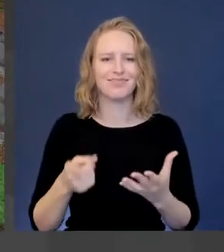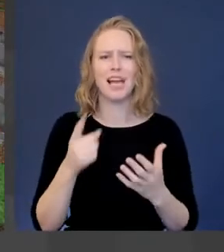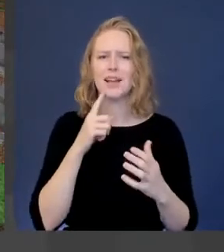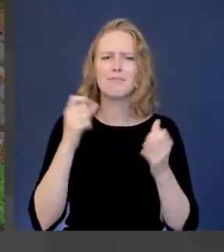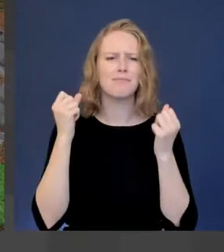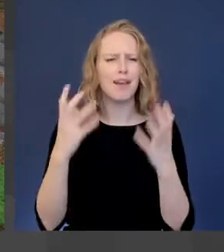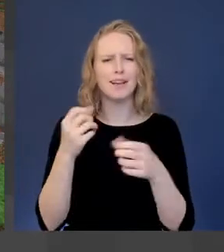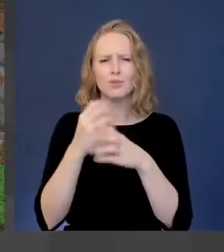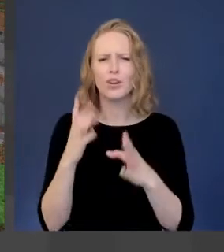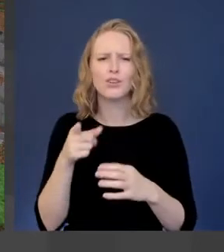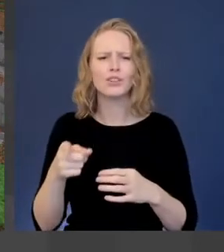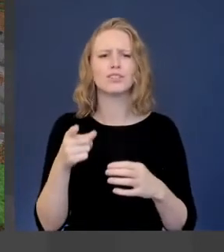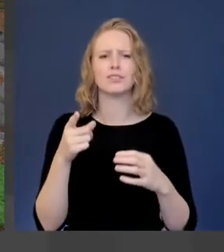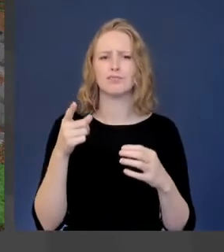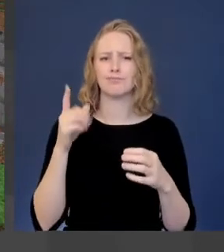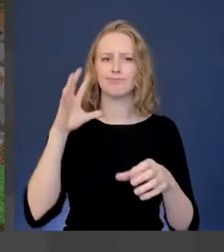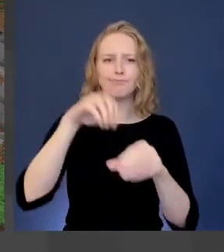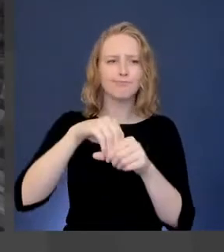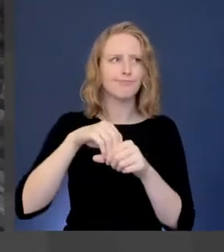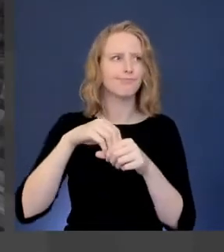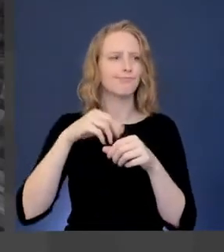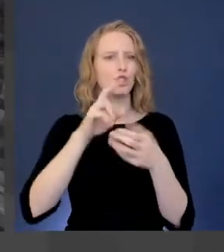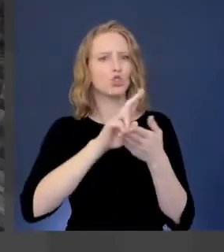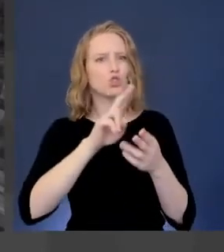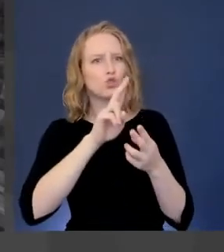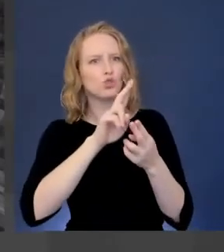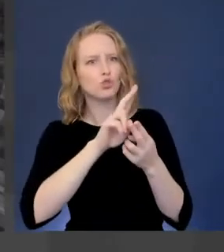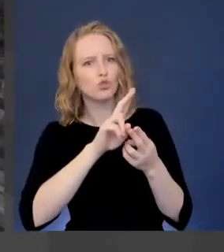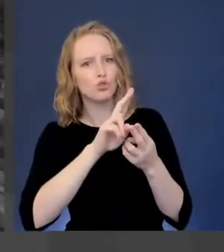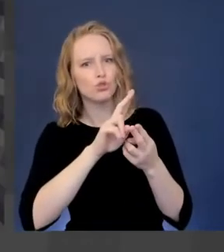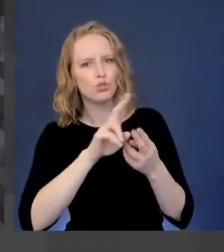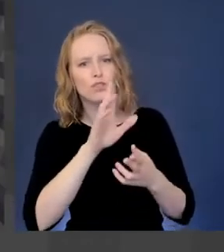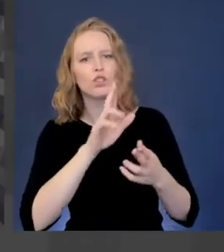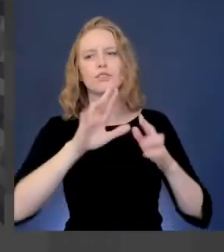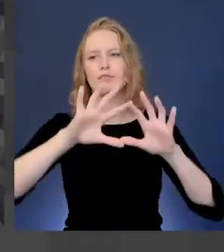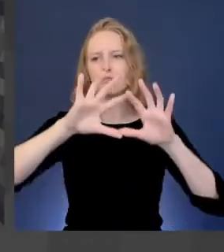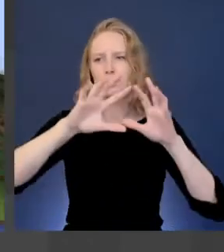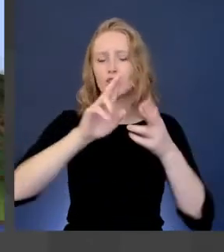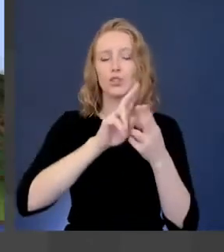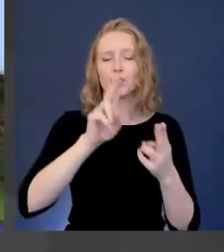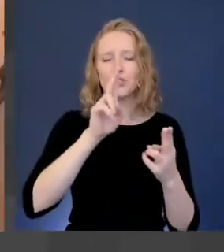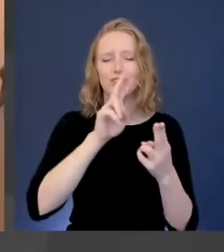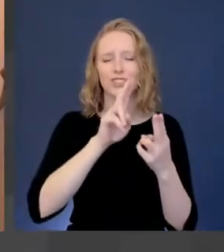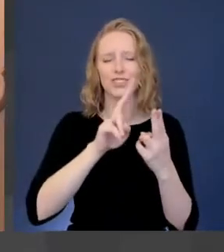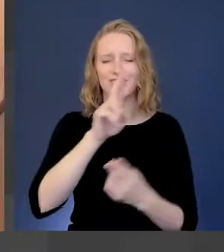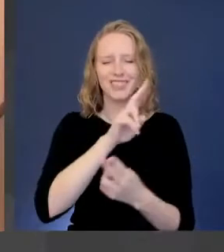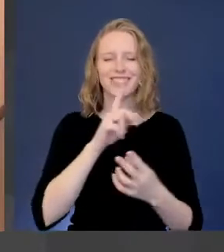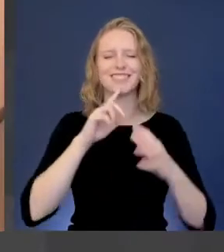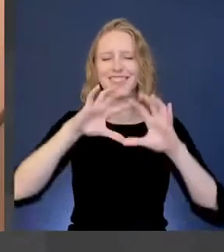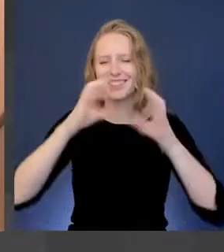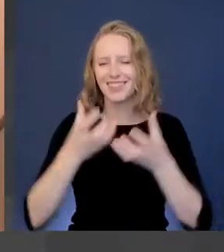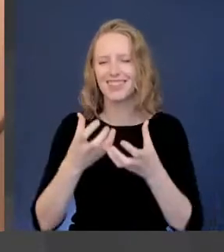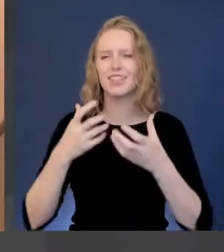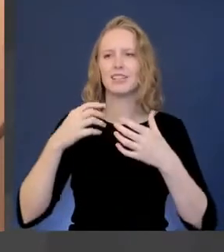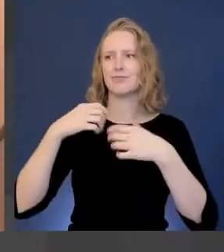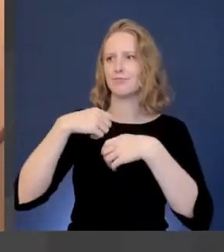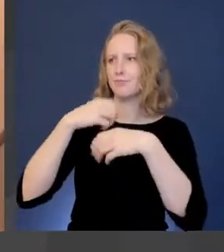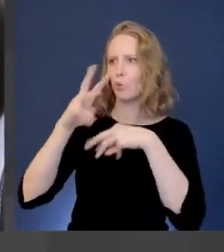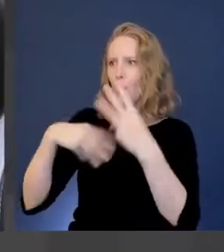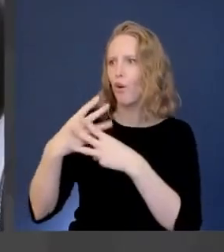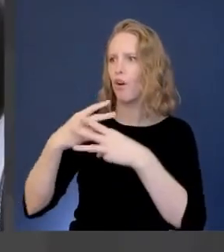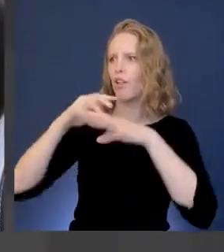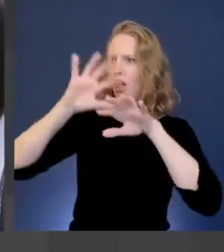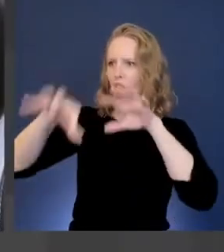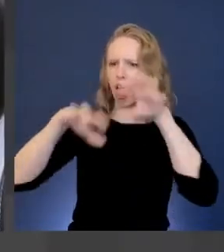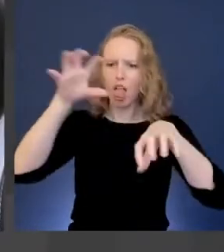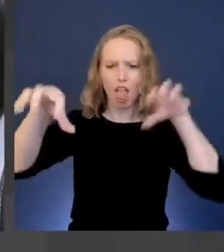de construir cenários e universos para você se aventurar e se explodir de outras formas diferentes também. Eu poderia claramente dizer que Minecraft é infinito.